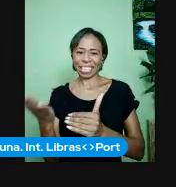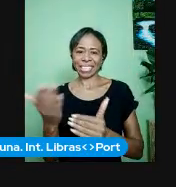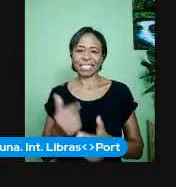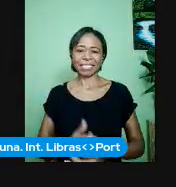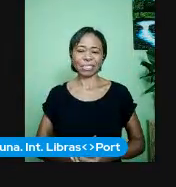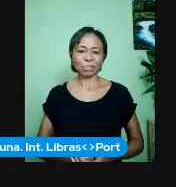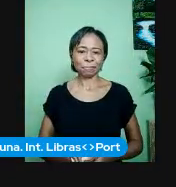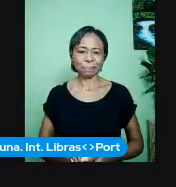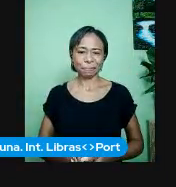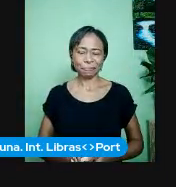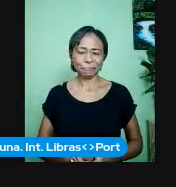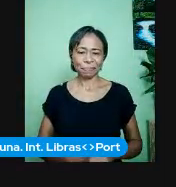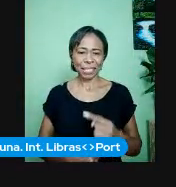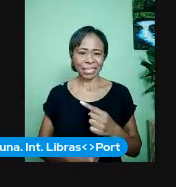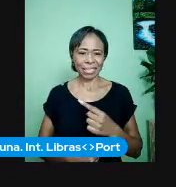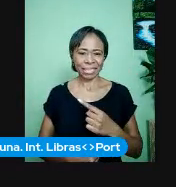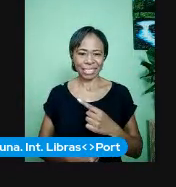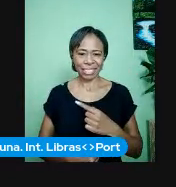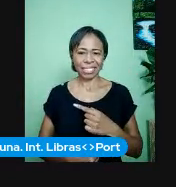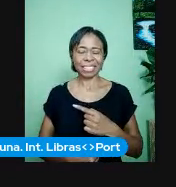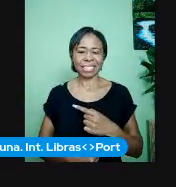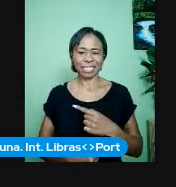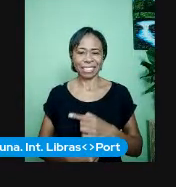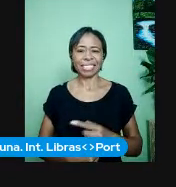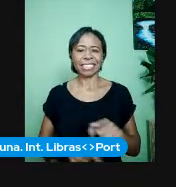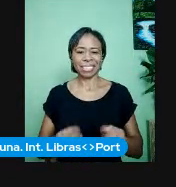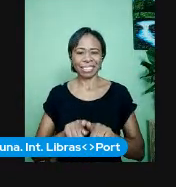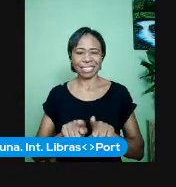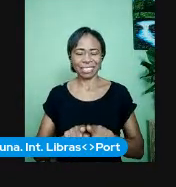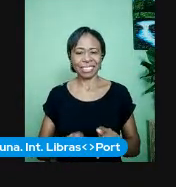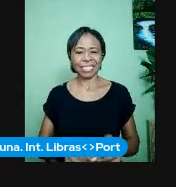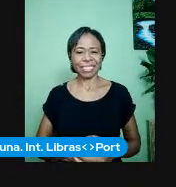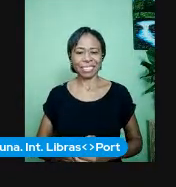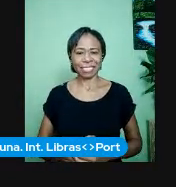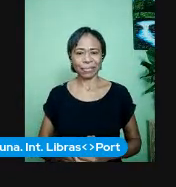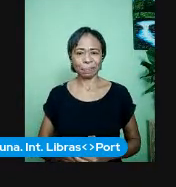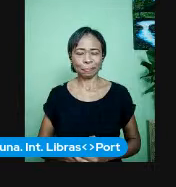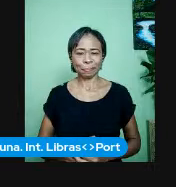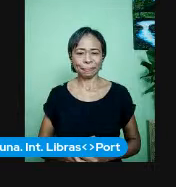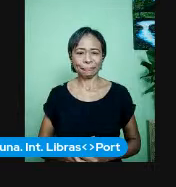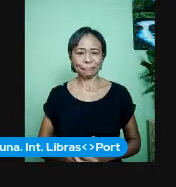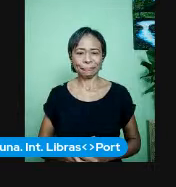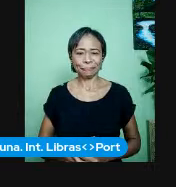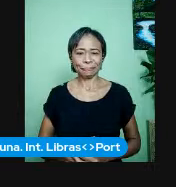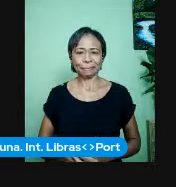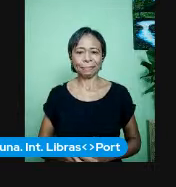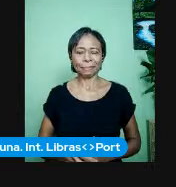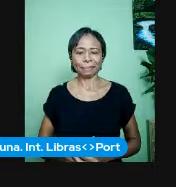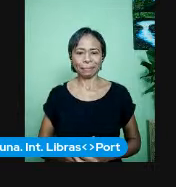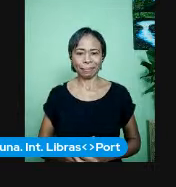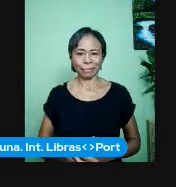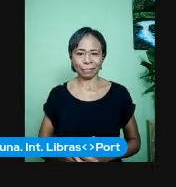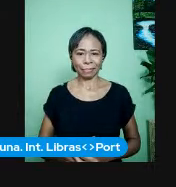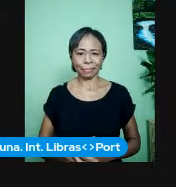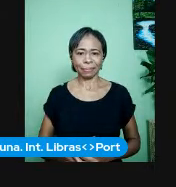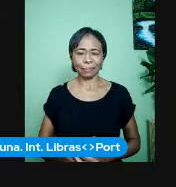Dondina Nobre, também aí com a gente assistindo. José Maria dos Mares Guia.